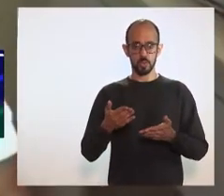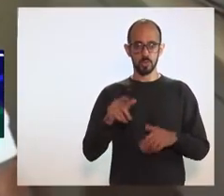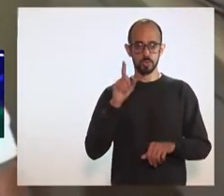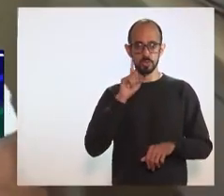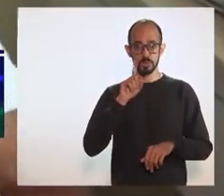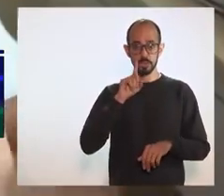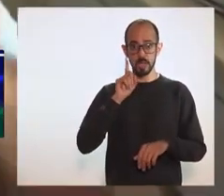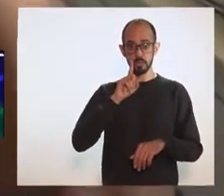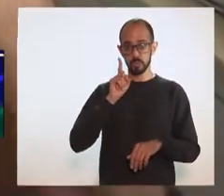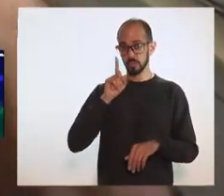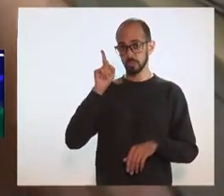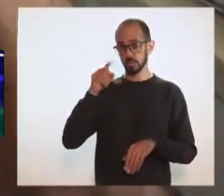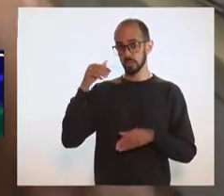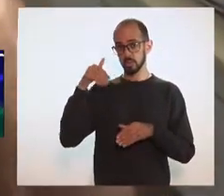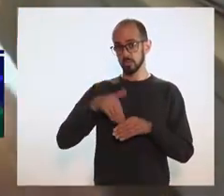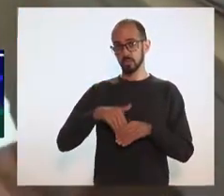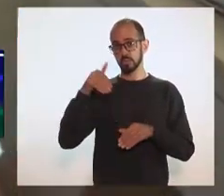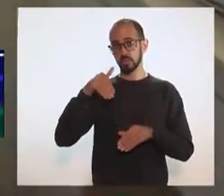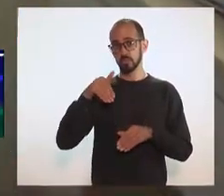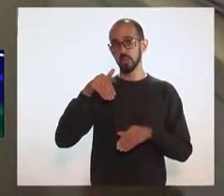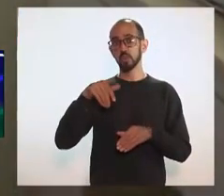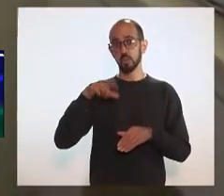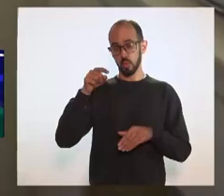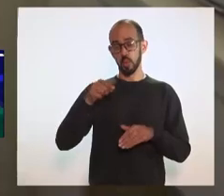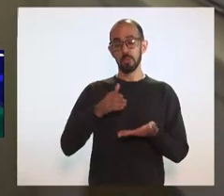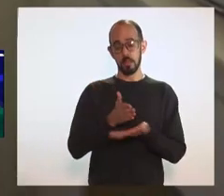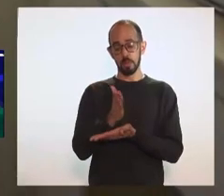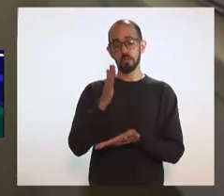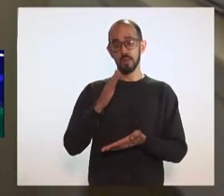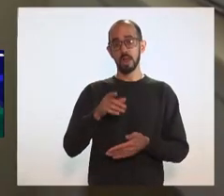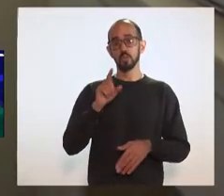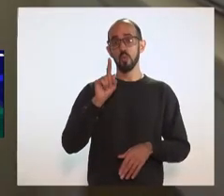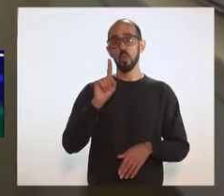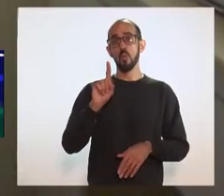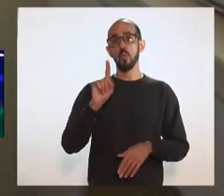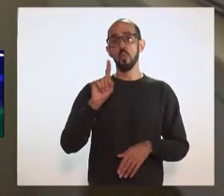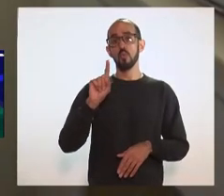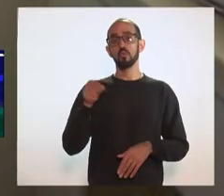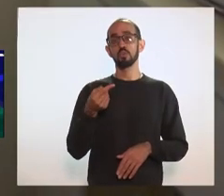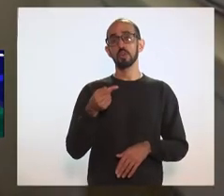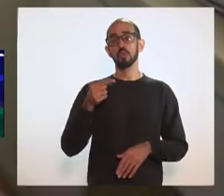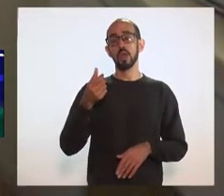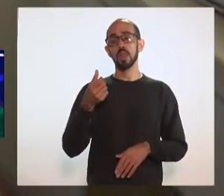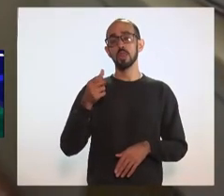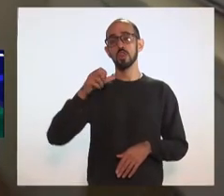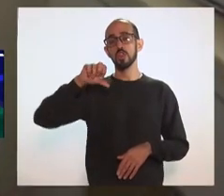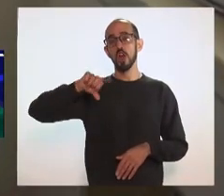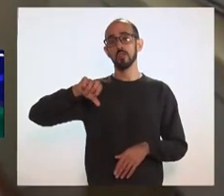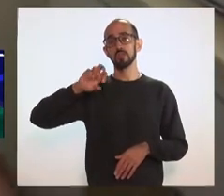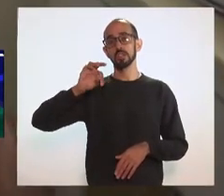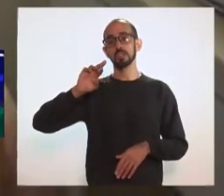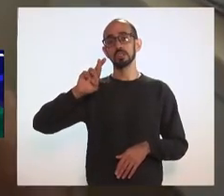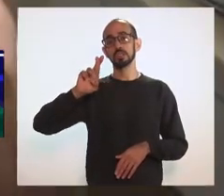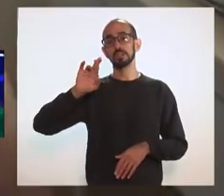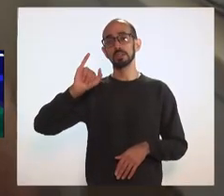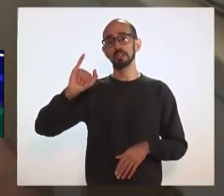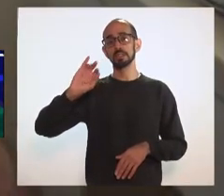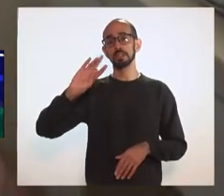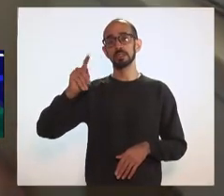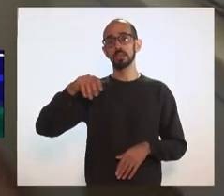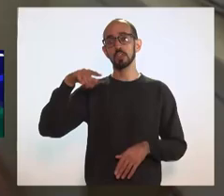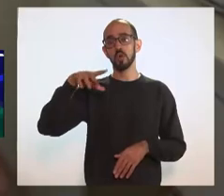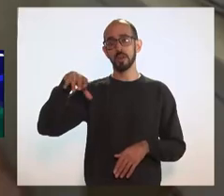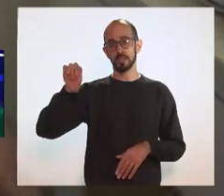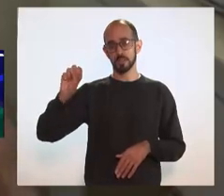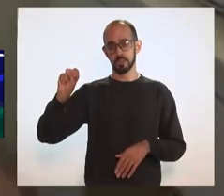1,9 trilhões de reais na economia americana. 1,9, grosso